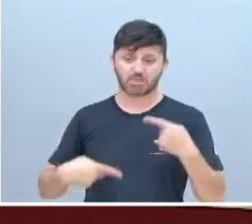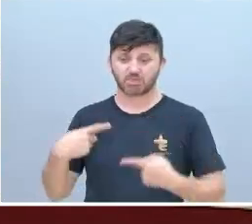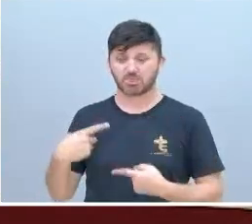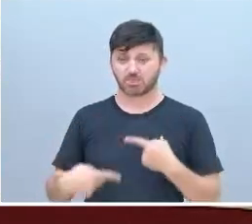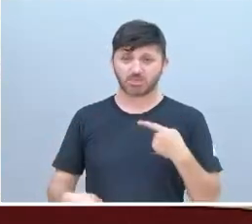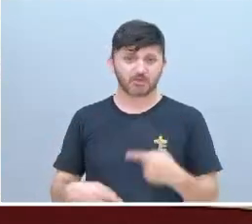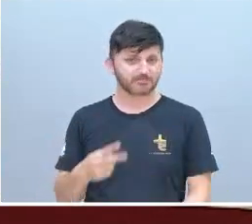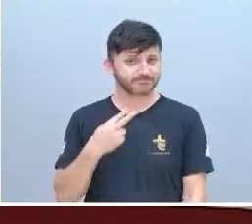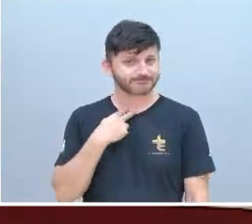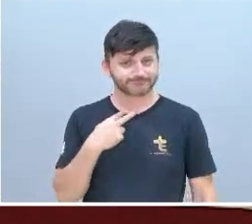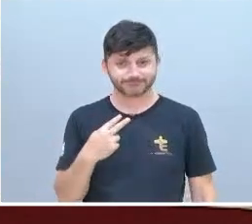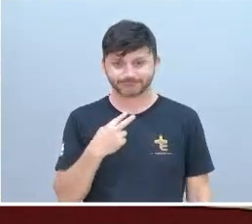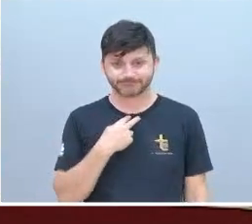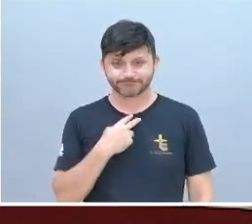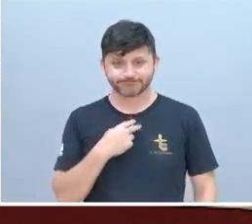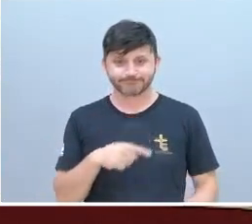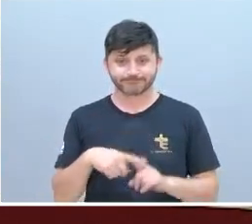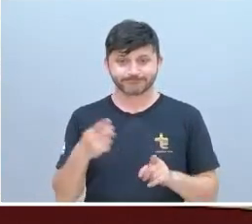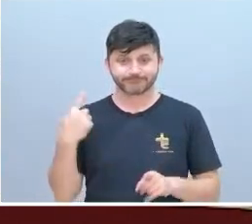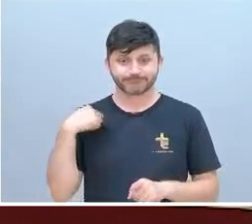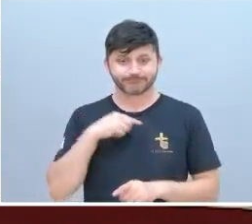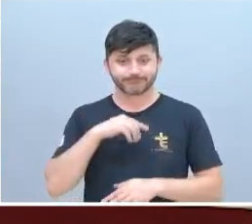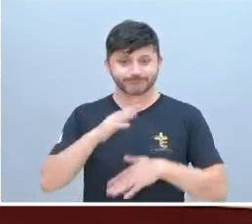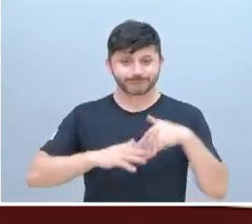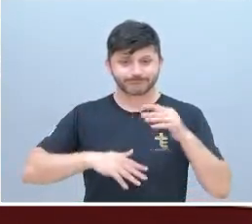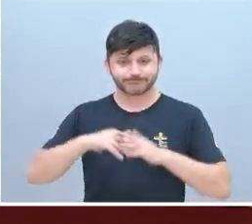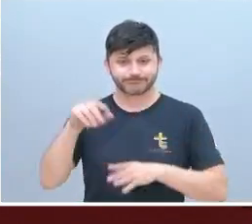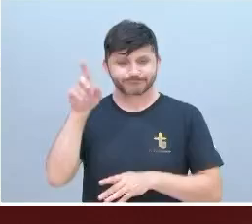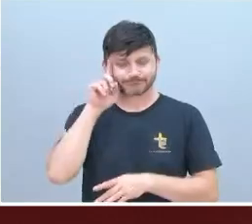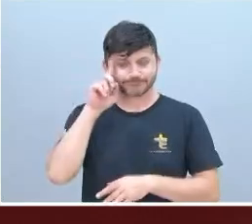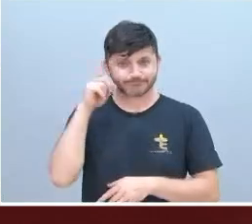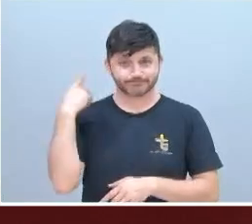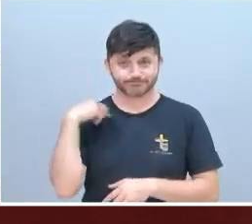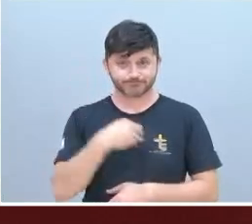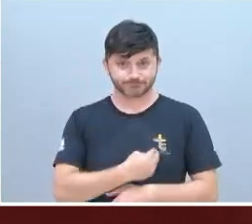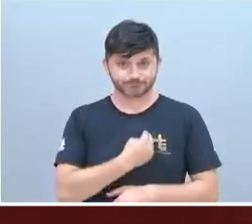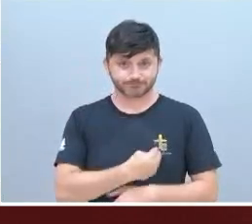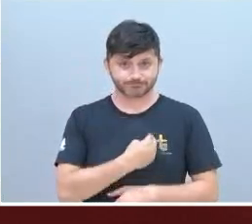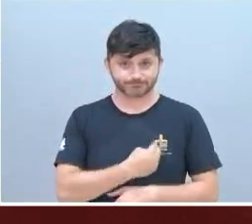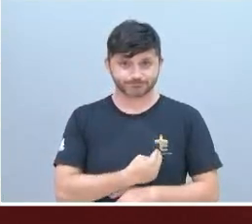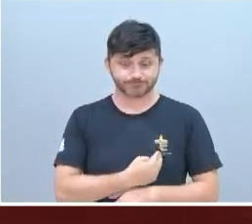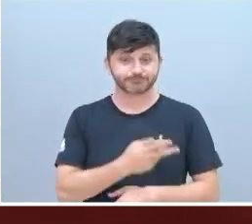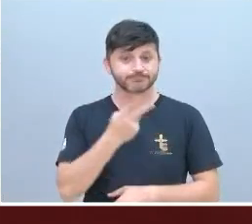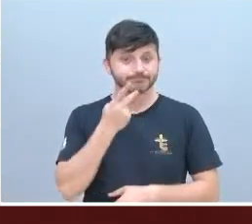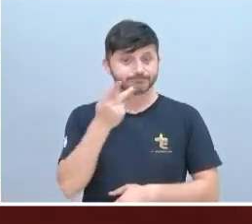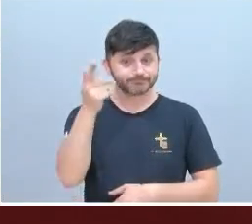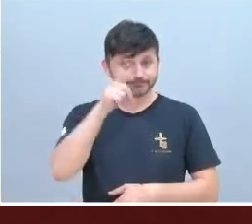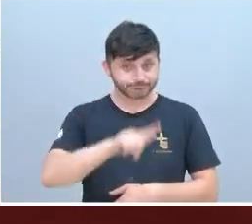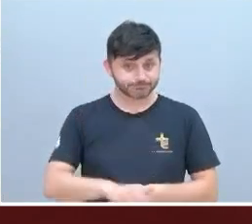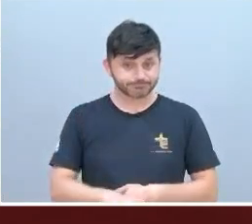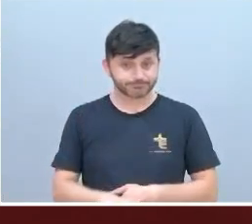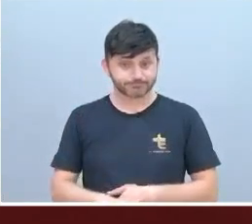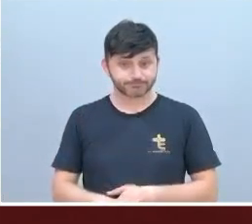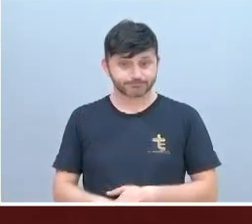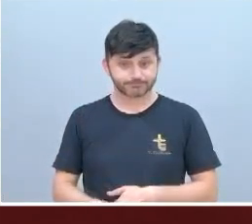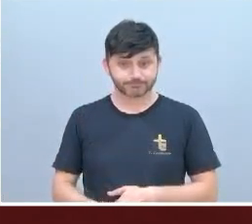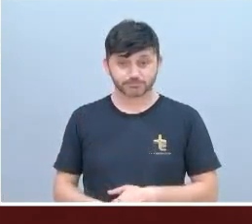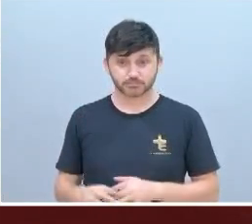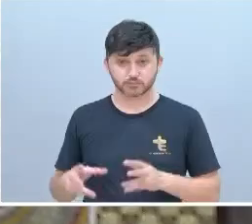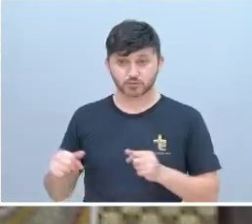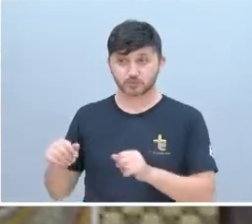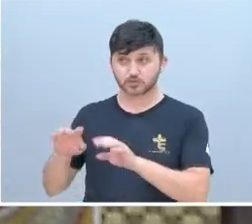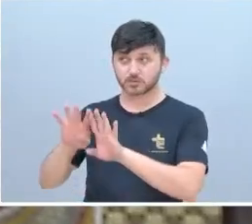mas pela prática diária da nossa vida. E eu vou dizer, olhando a vida dos